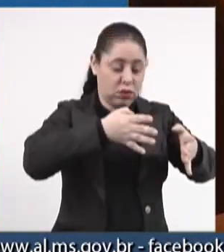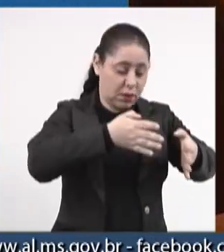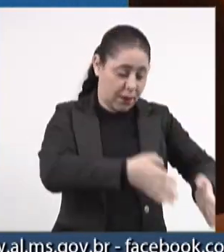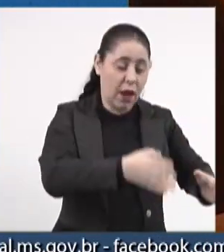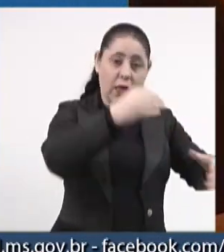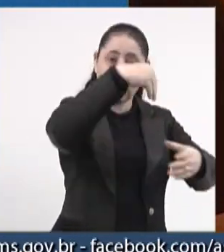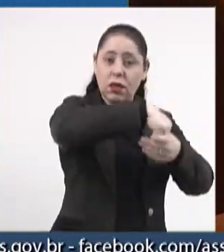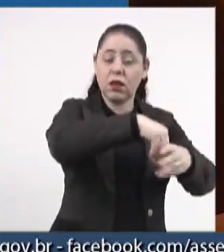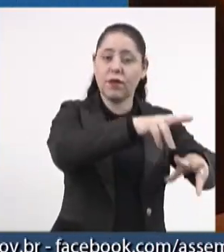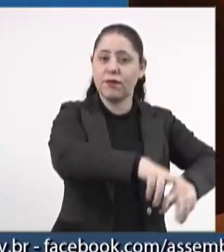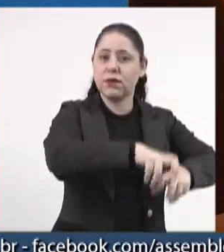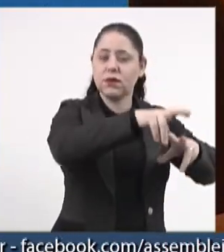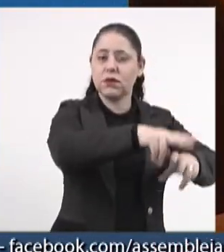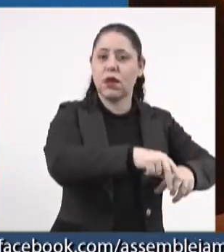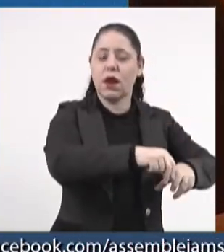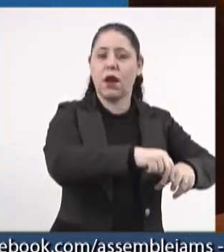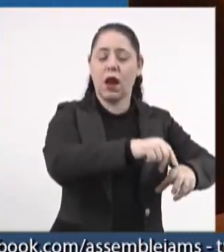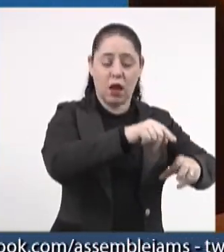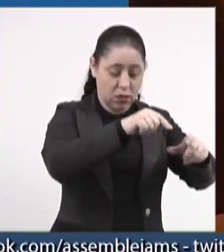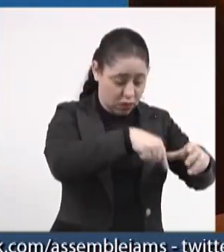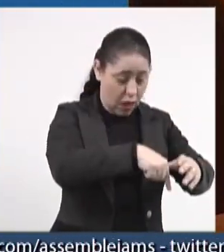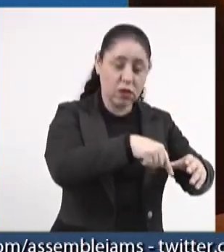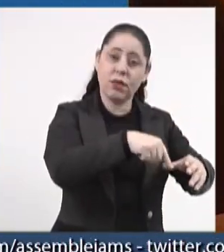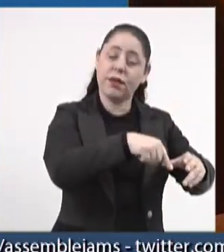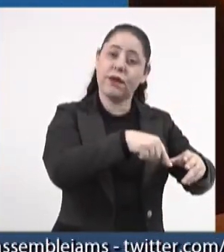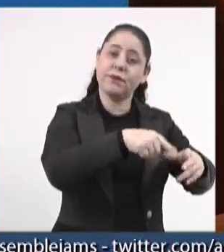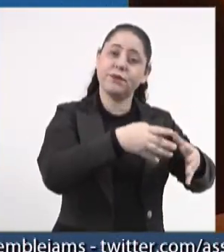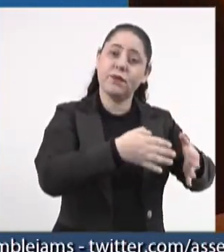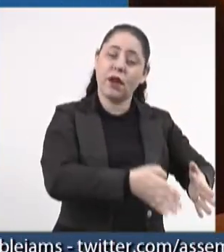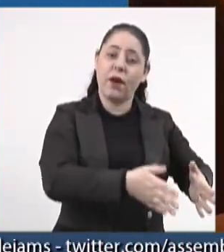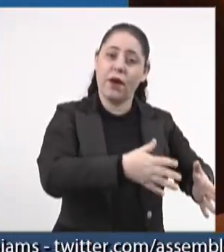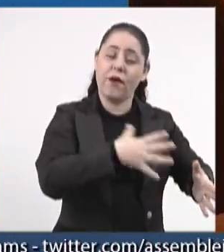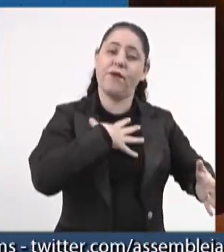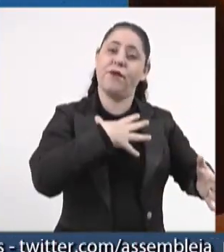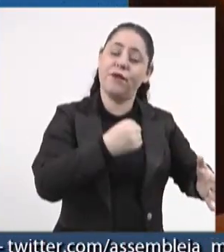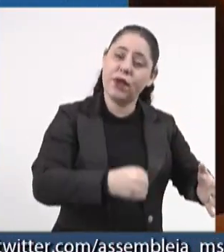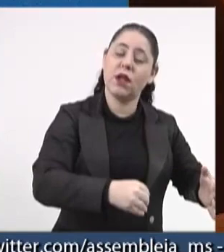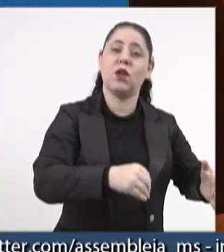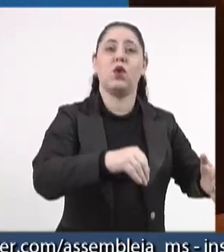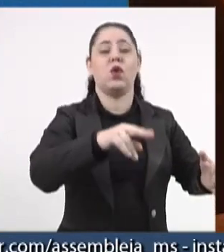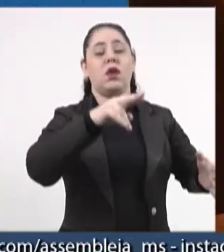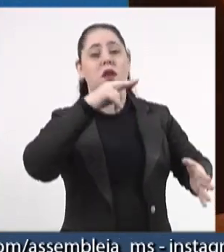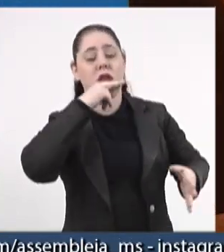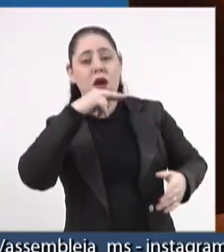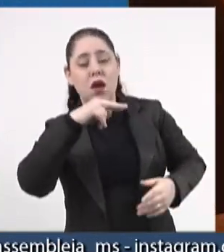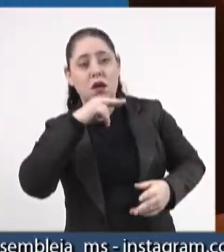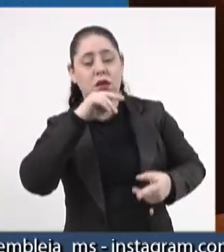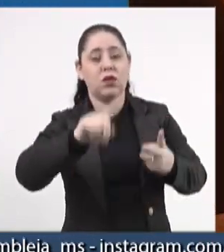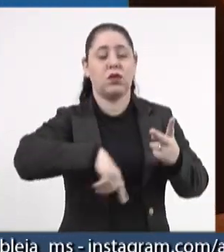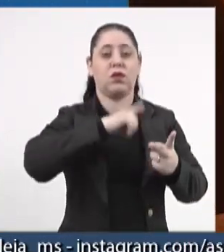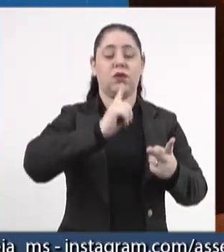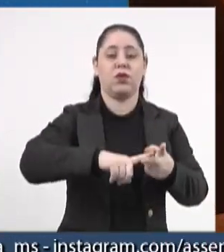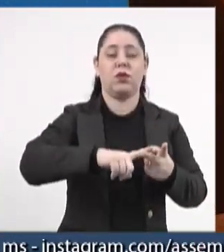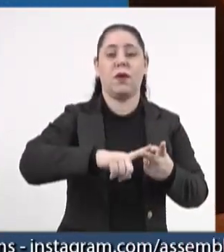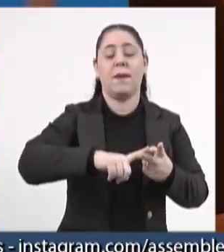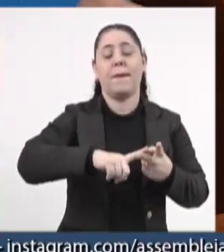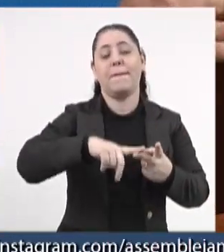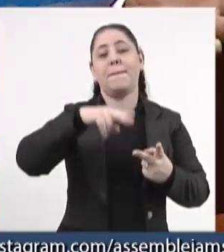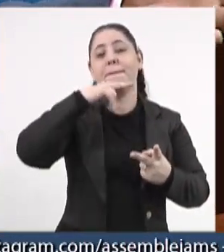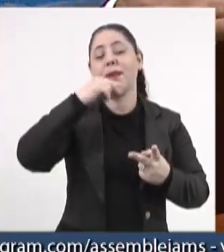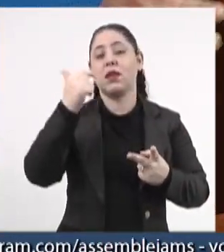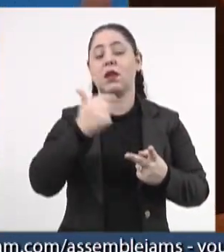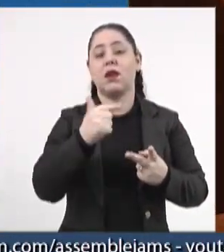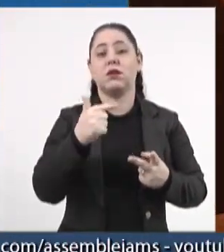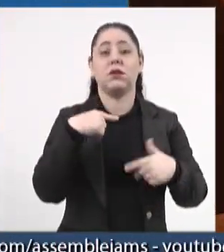fazenda? Está sepultado lá dentro da fazenda. Deixou seus filhos, seus netos, seus bisnetos,